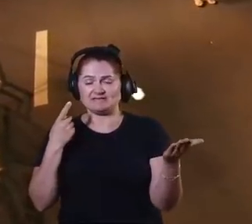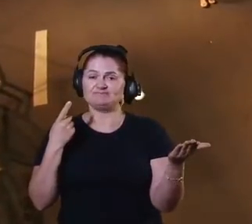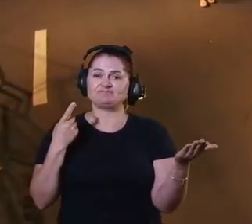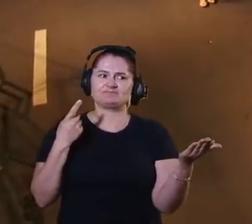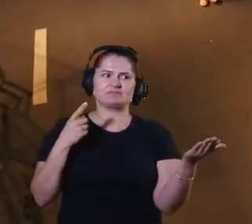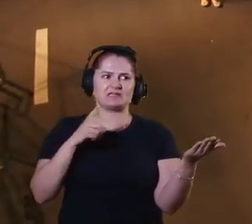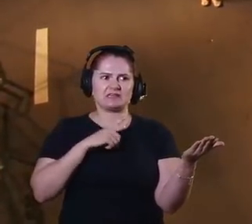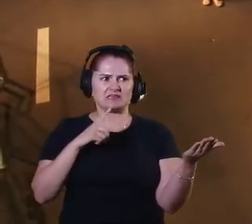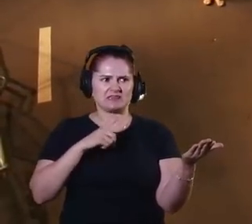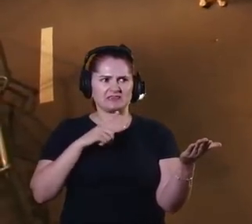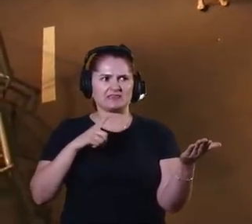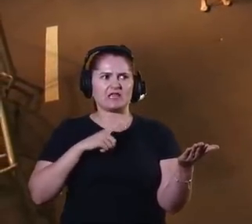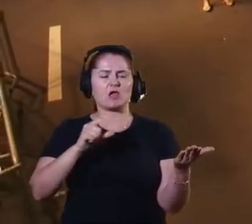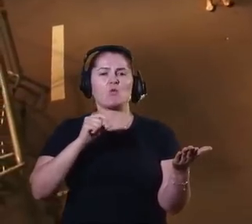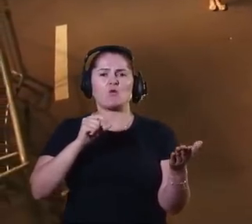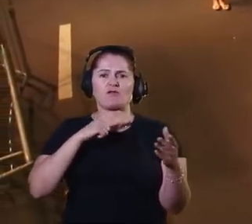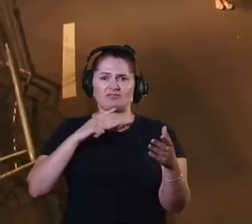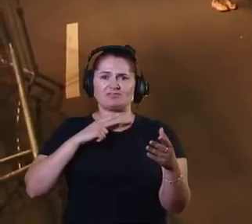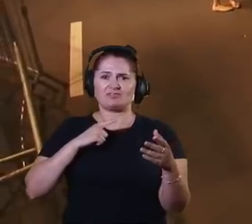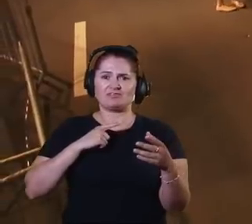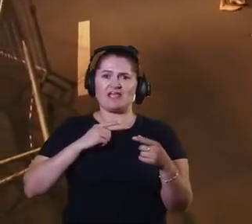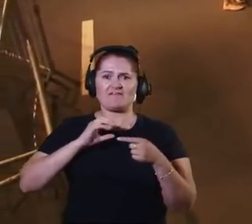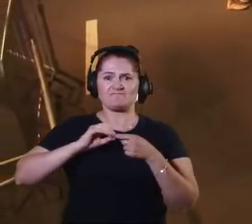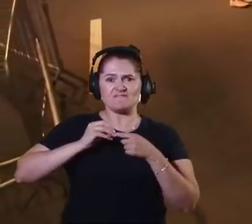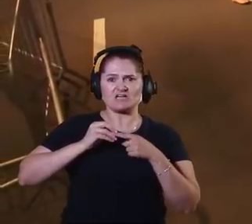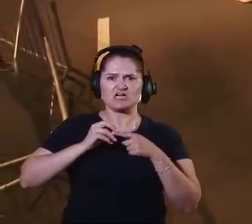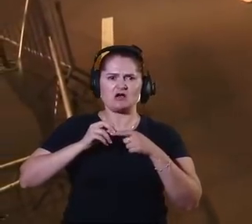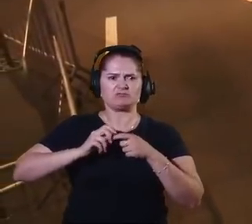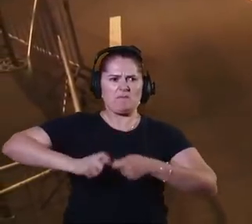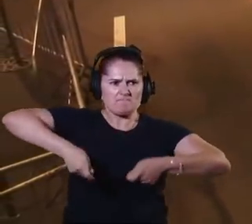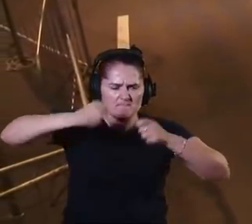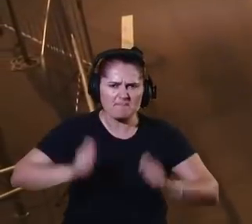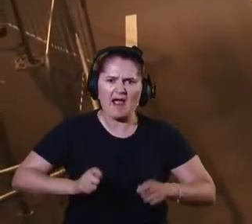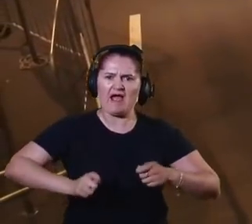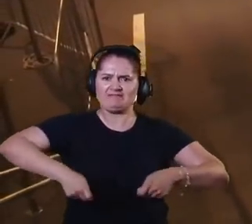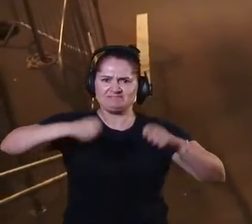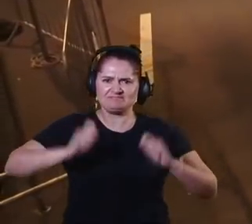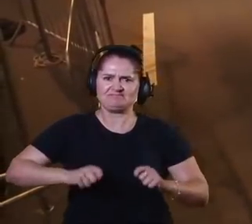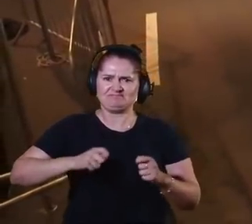pessoal batendo, malhando o feijão. A gente sabe, Cleberson, Zé e Kátia, que